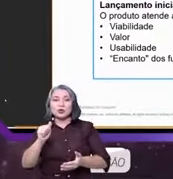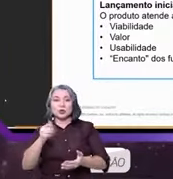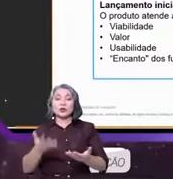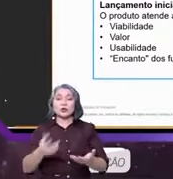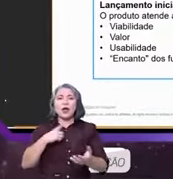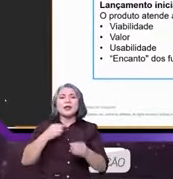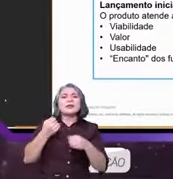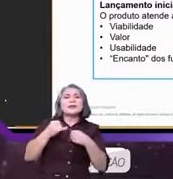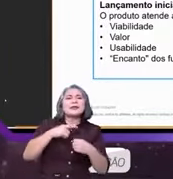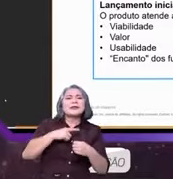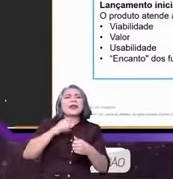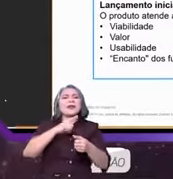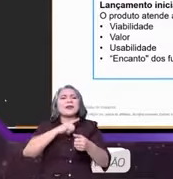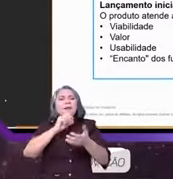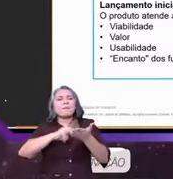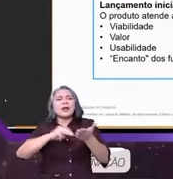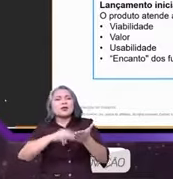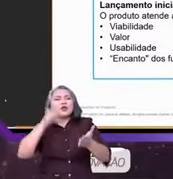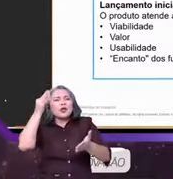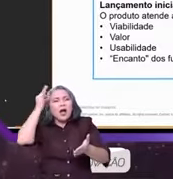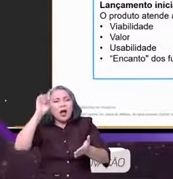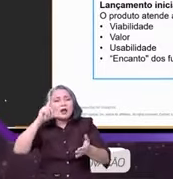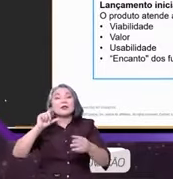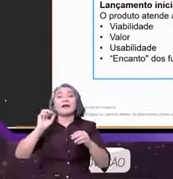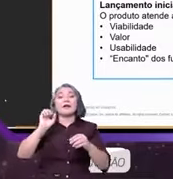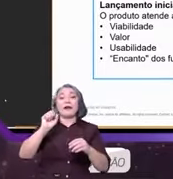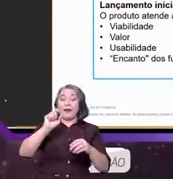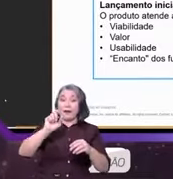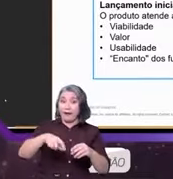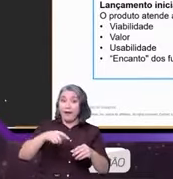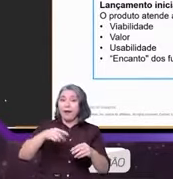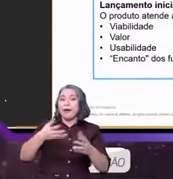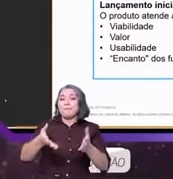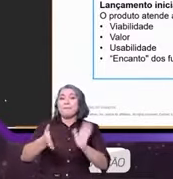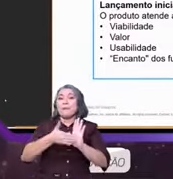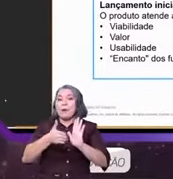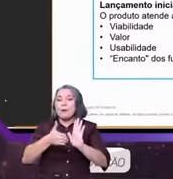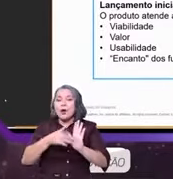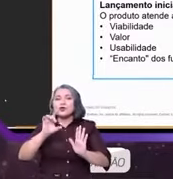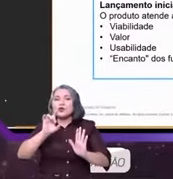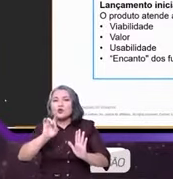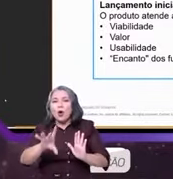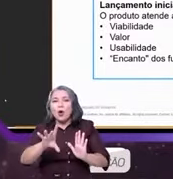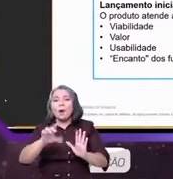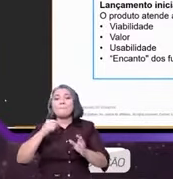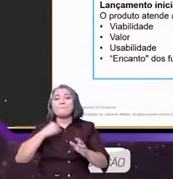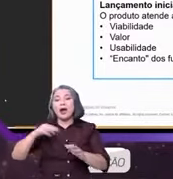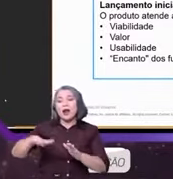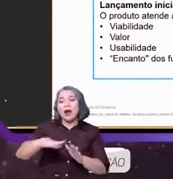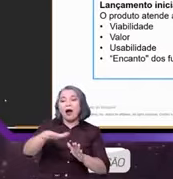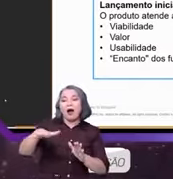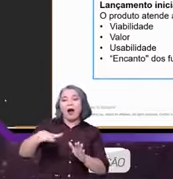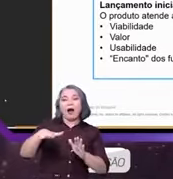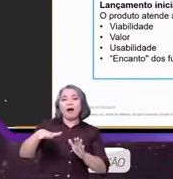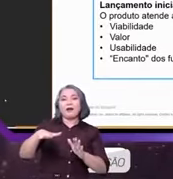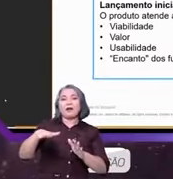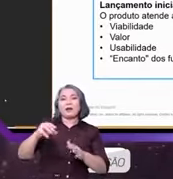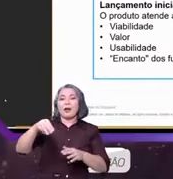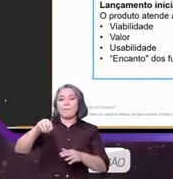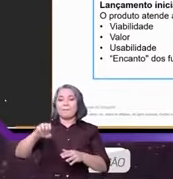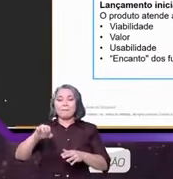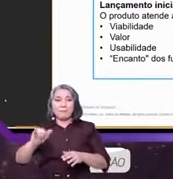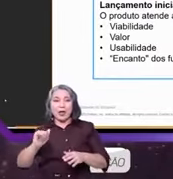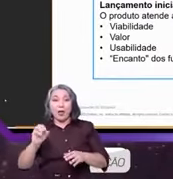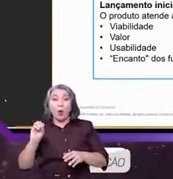de metodologia ágil seria recomendável apenas para a área meio, ou se nós, no